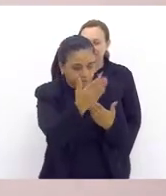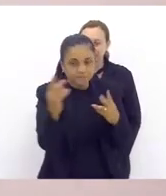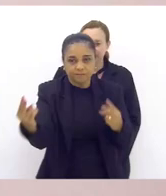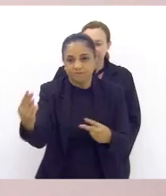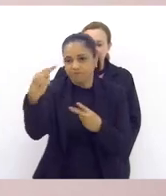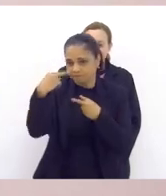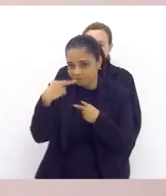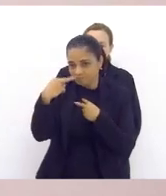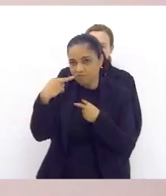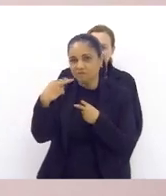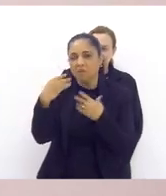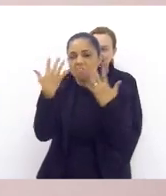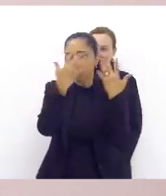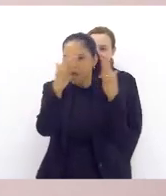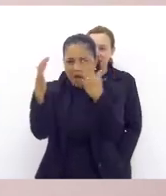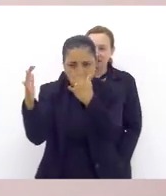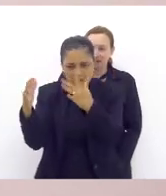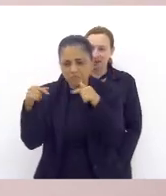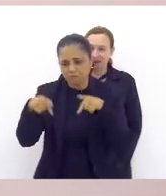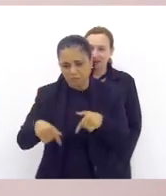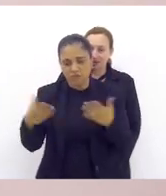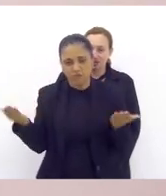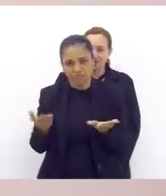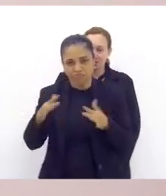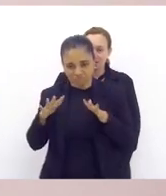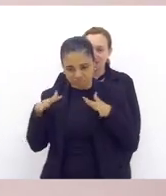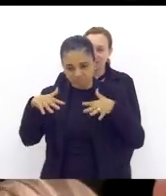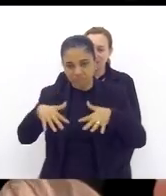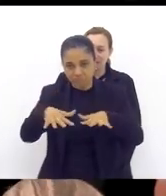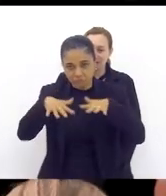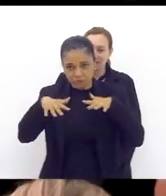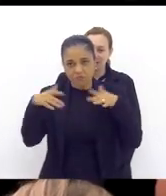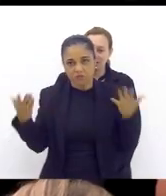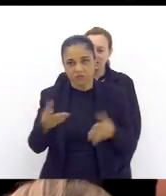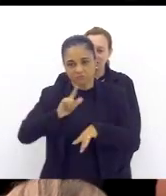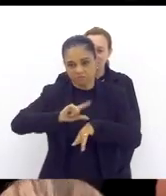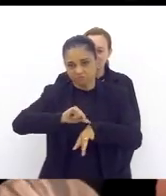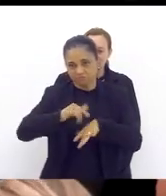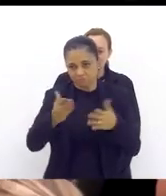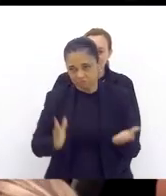atenção obrigada a todos vocês e parabéns todos vocês por estarem aqui até essa hora